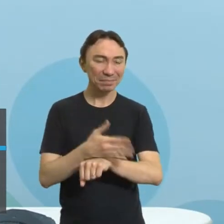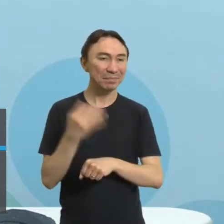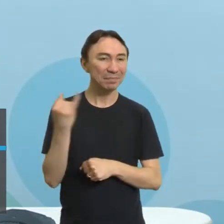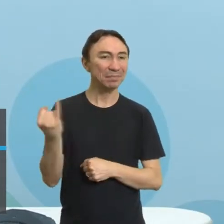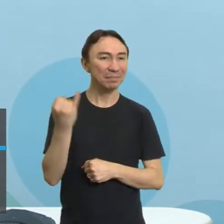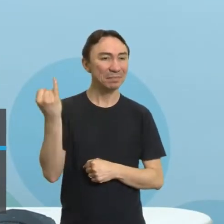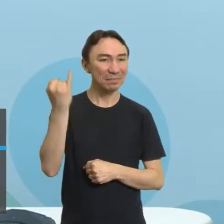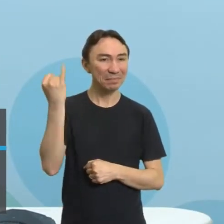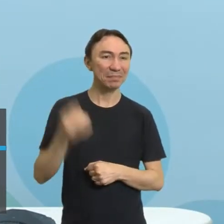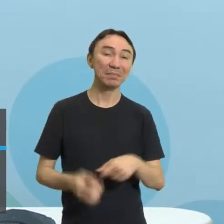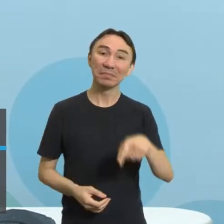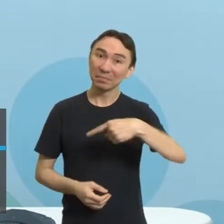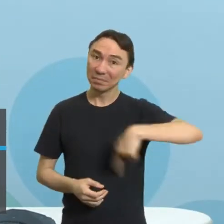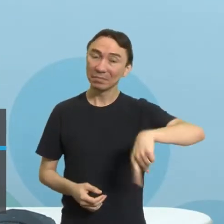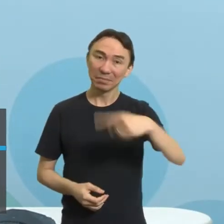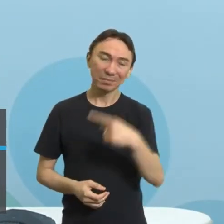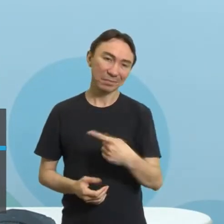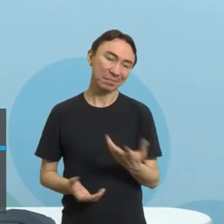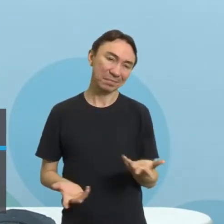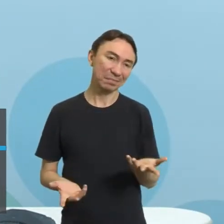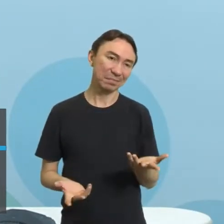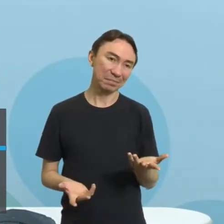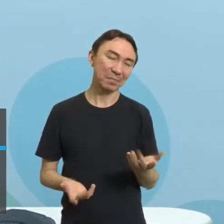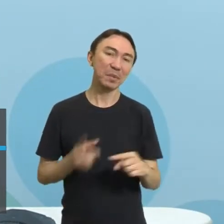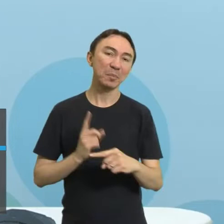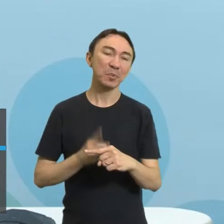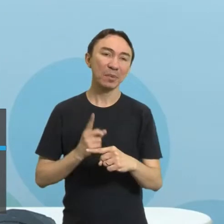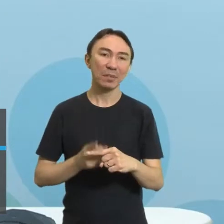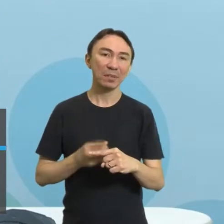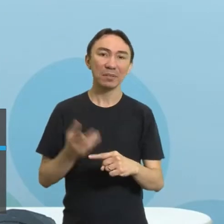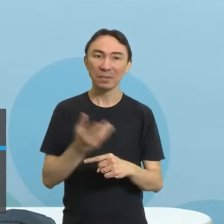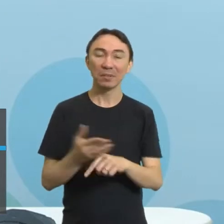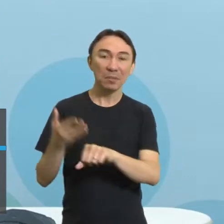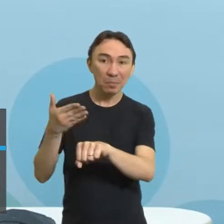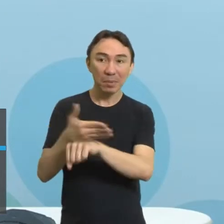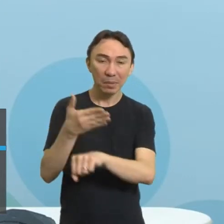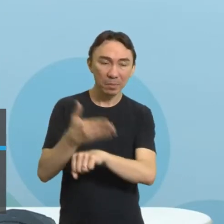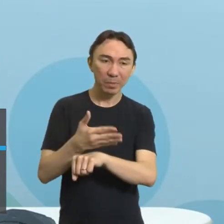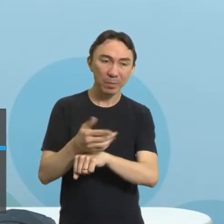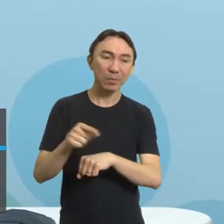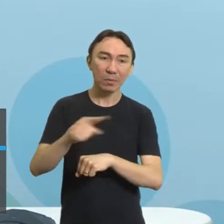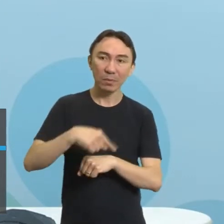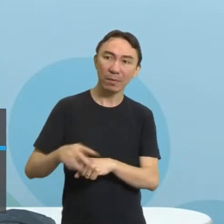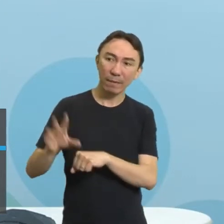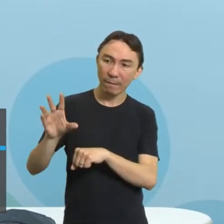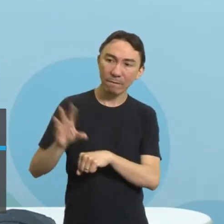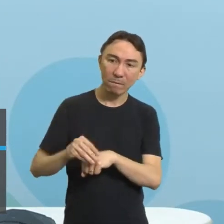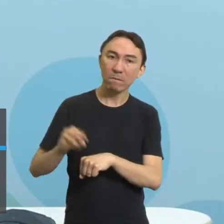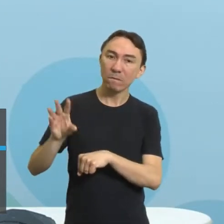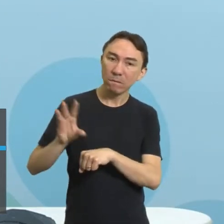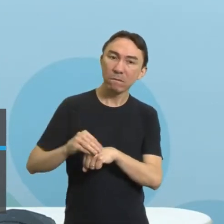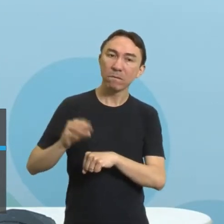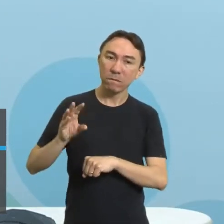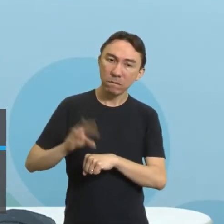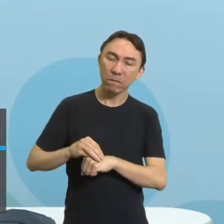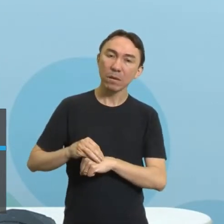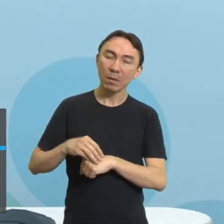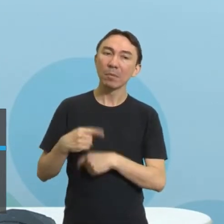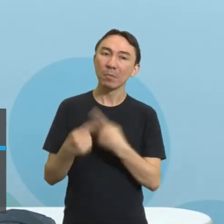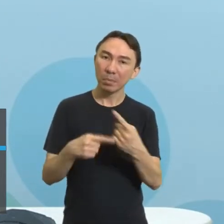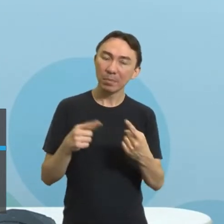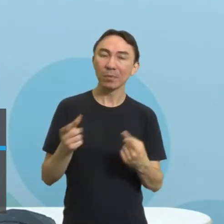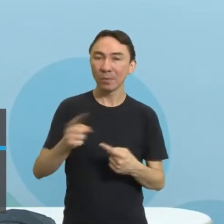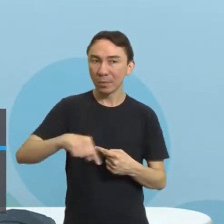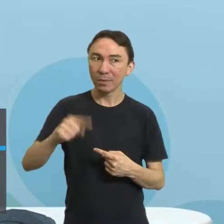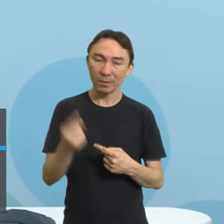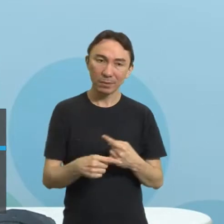para as nossas formações, porque é a partir dessa participação que a gente consegue construir aí o nosso estudo,